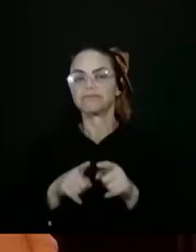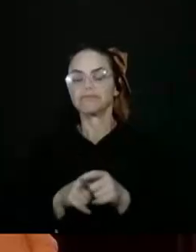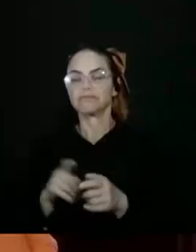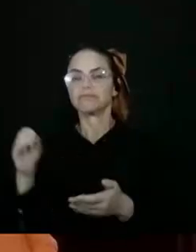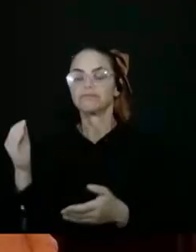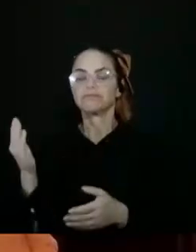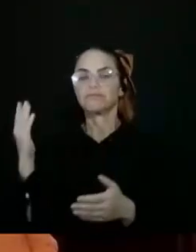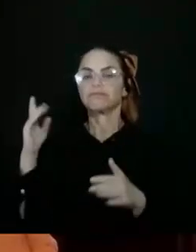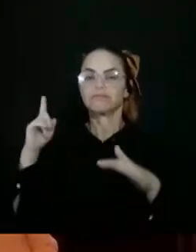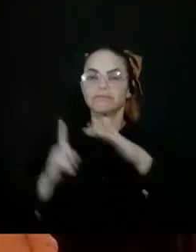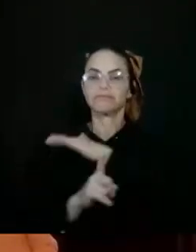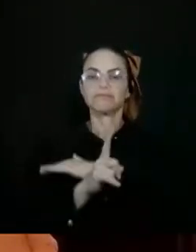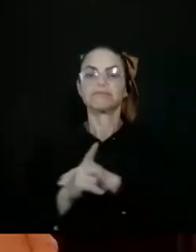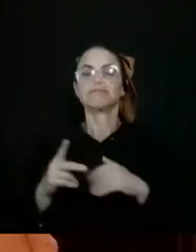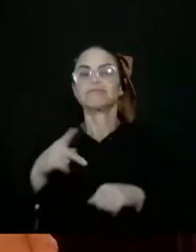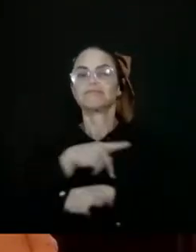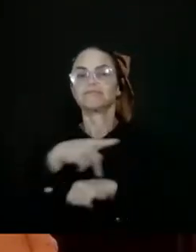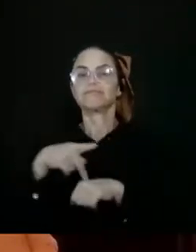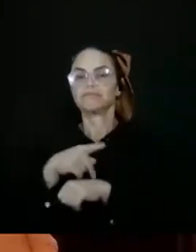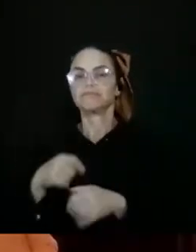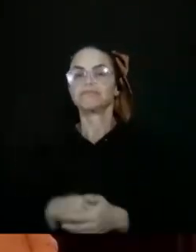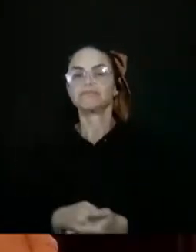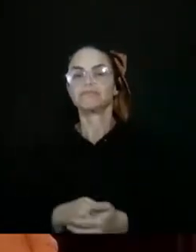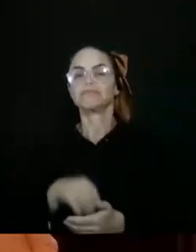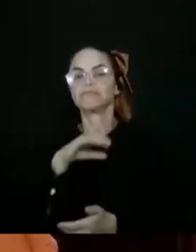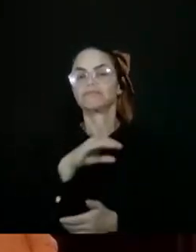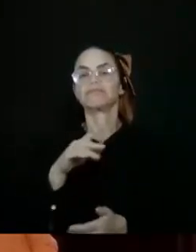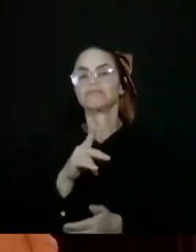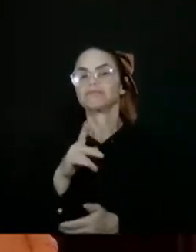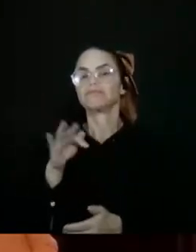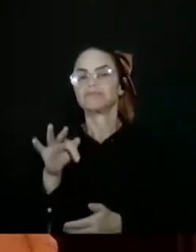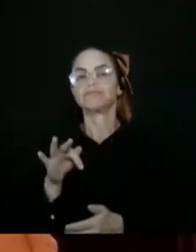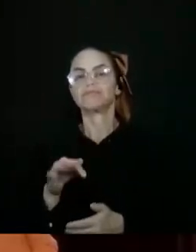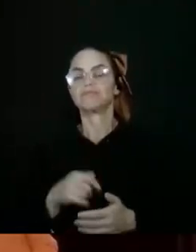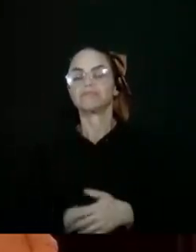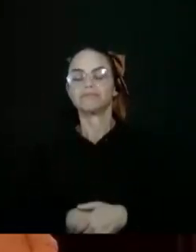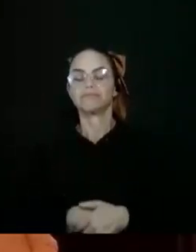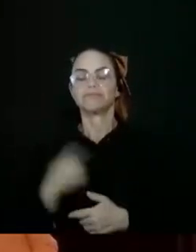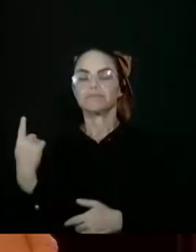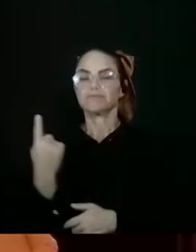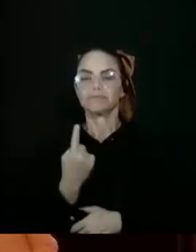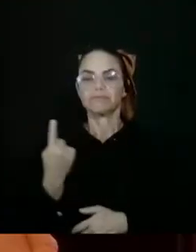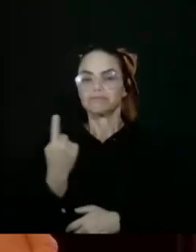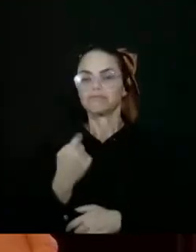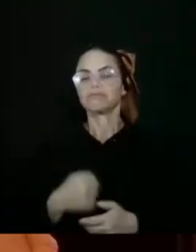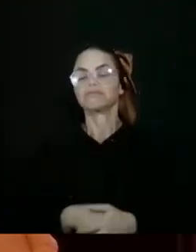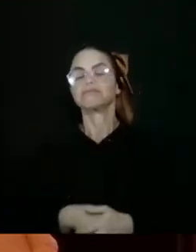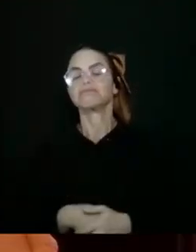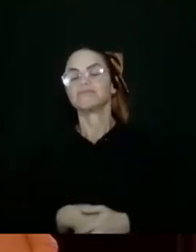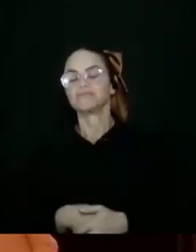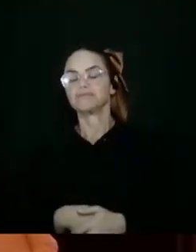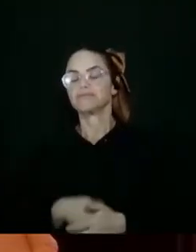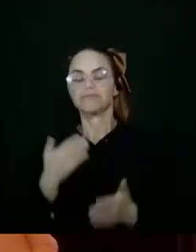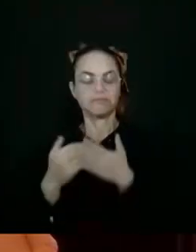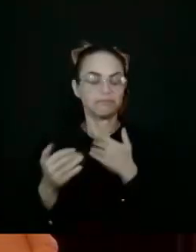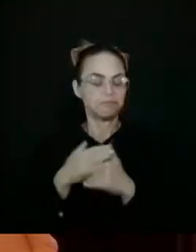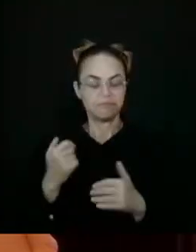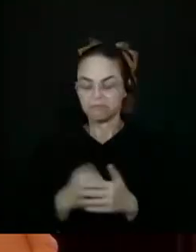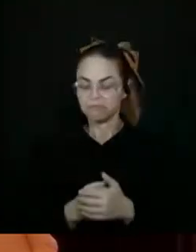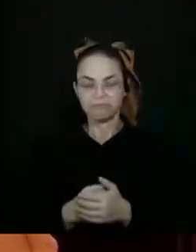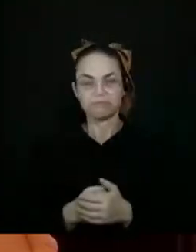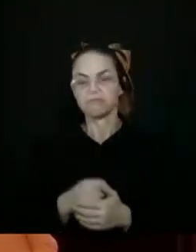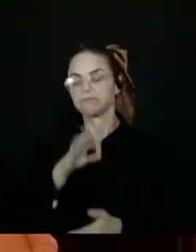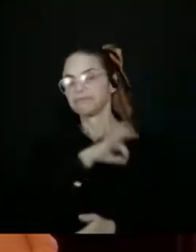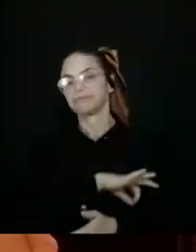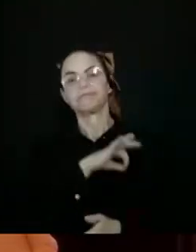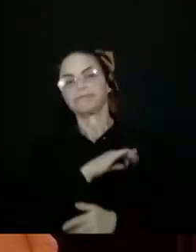pela primeira vez e fez um CPF que é estrangeiro e veio para o nosso país, independente de quanto teve de renda ou não teve renda nenhuma, ele